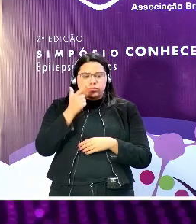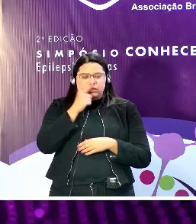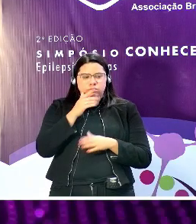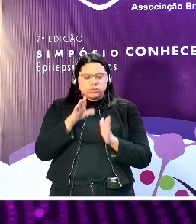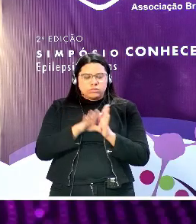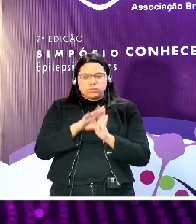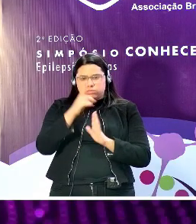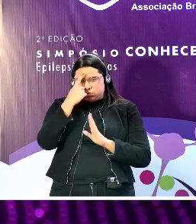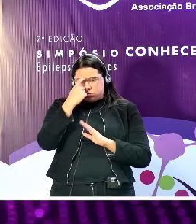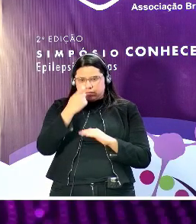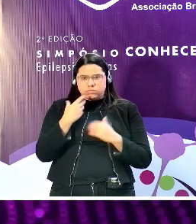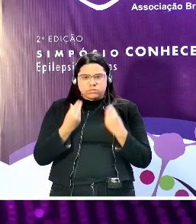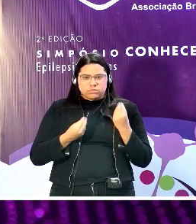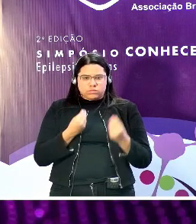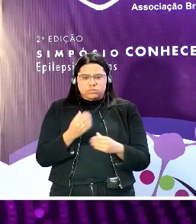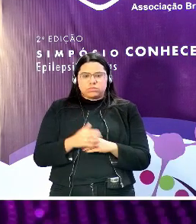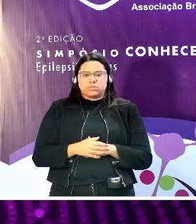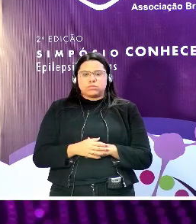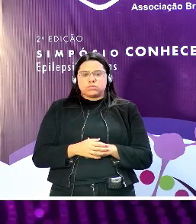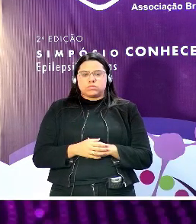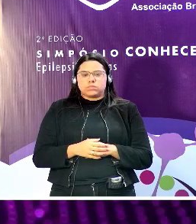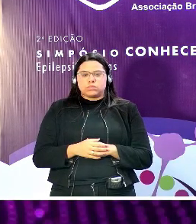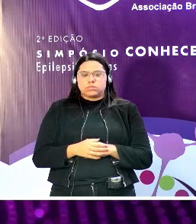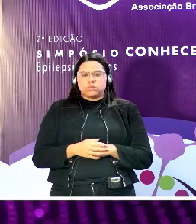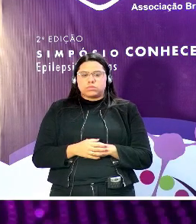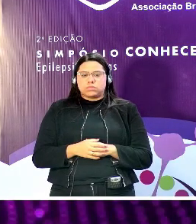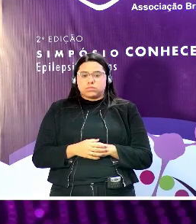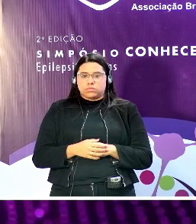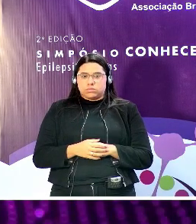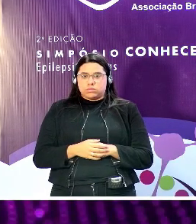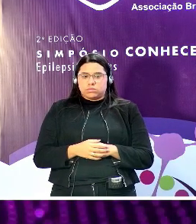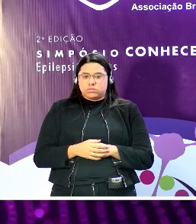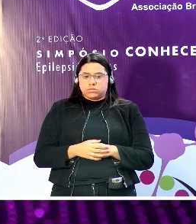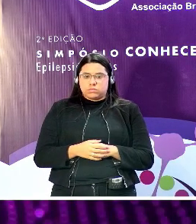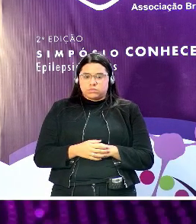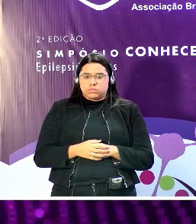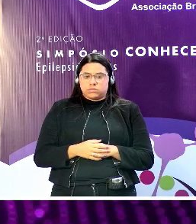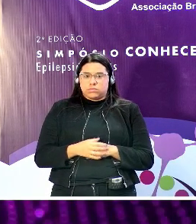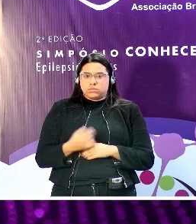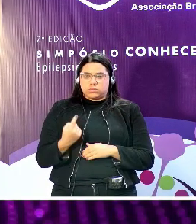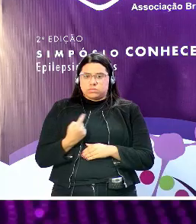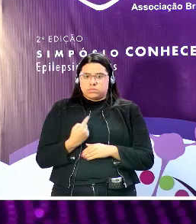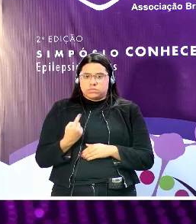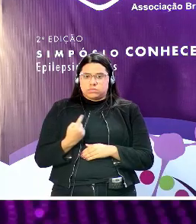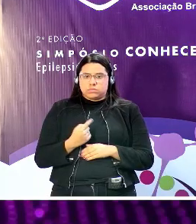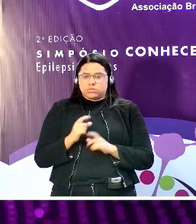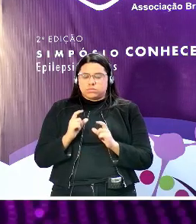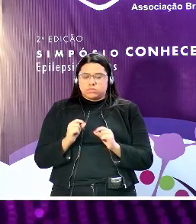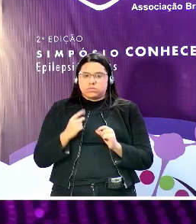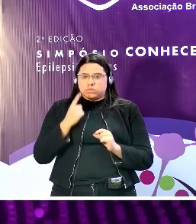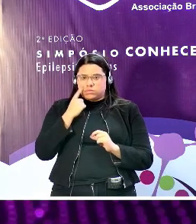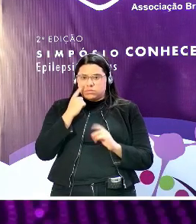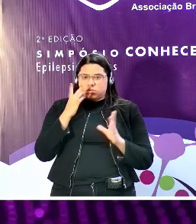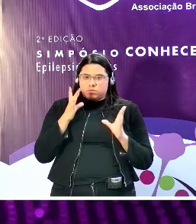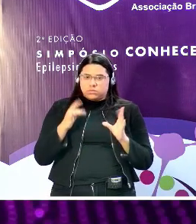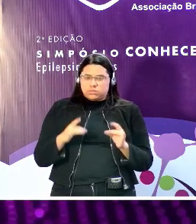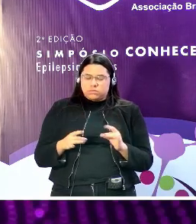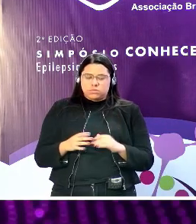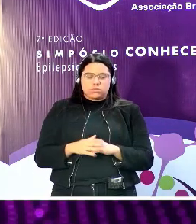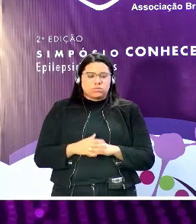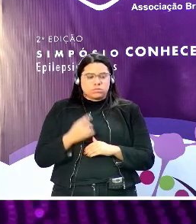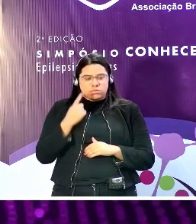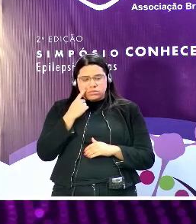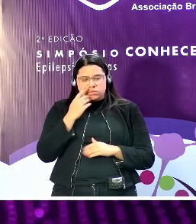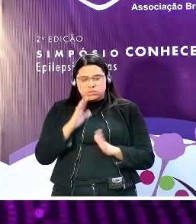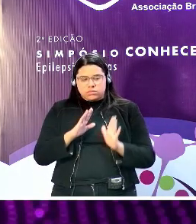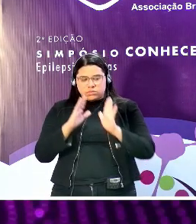lógica. Primeira, eu não quero que vocês entrem no detalhe ali do lado direito, mas